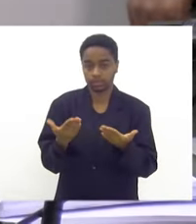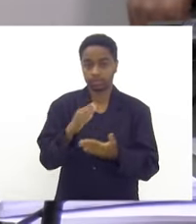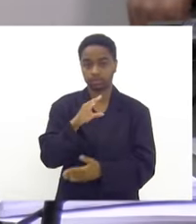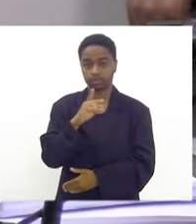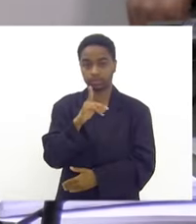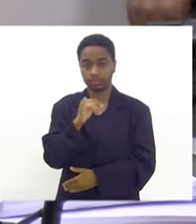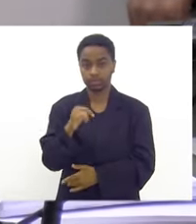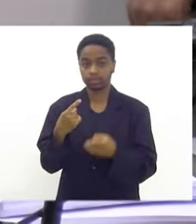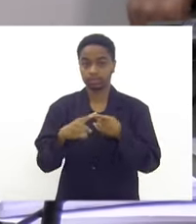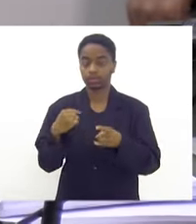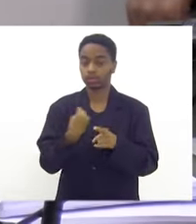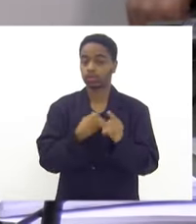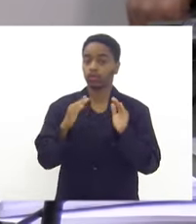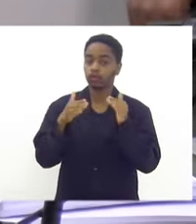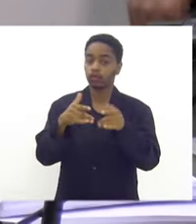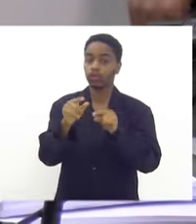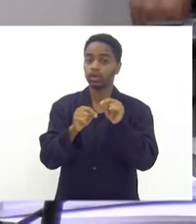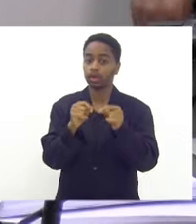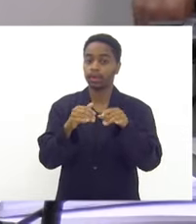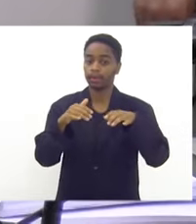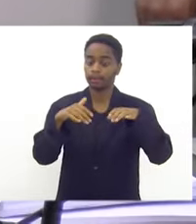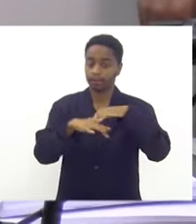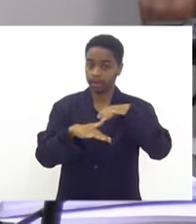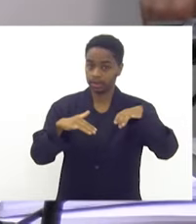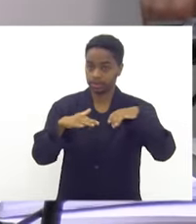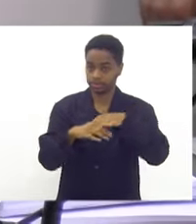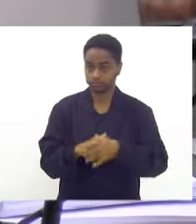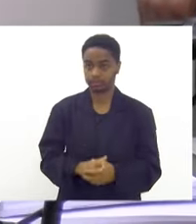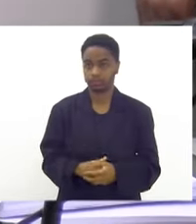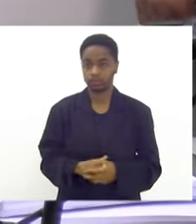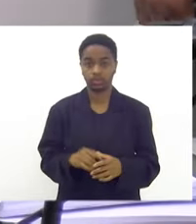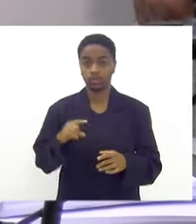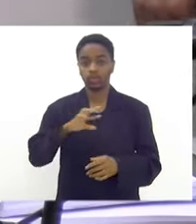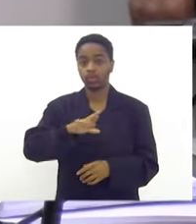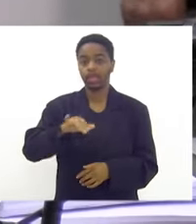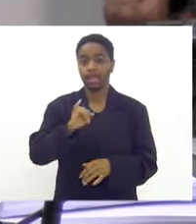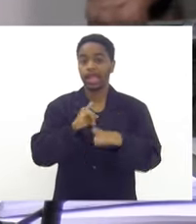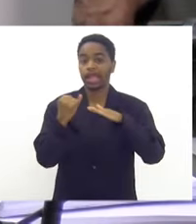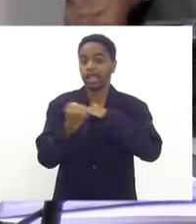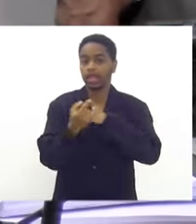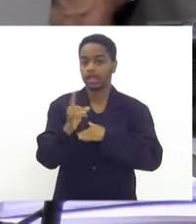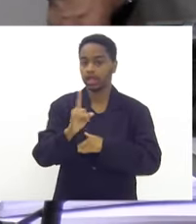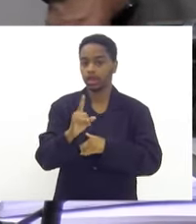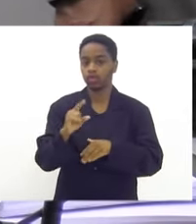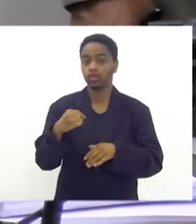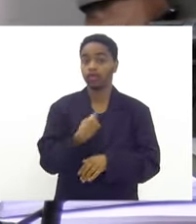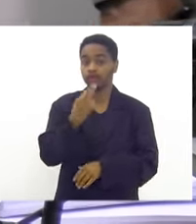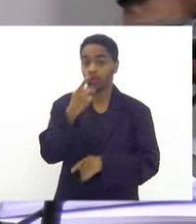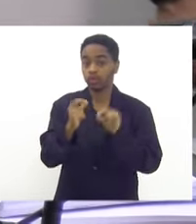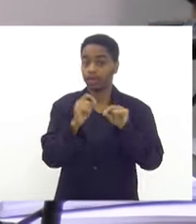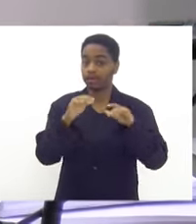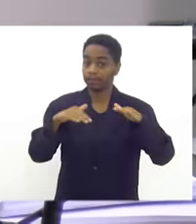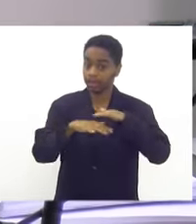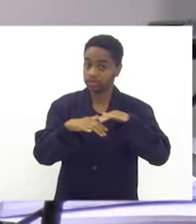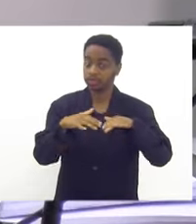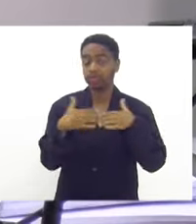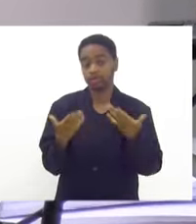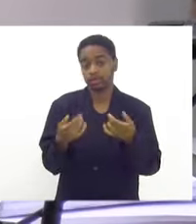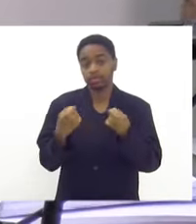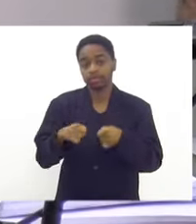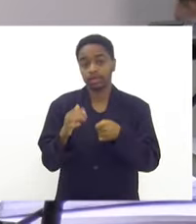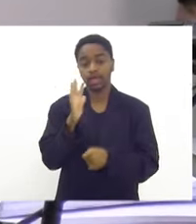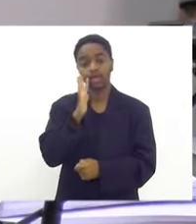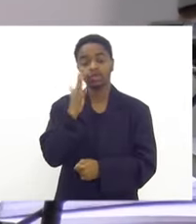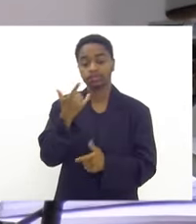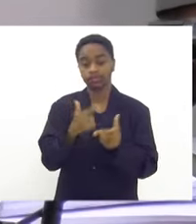nosso é o quê a Bahia de Guanabara a Baia de Guanabara nós não estamos falando da Baía da hilha grande estão falando da Baía de quê guanabar então nós temos que resolver